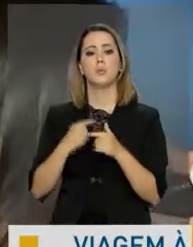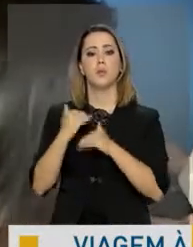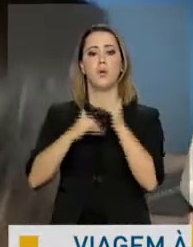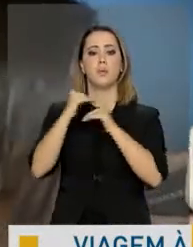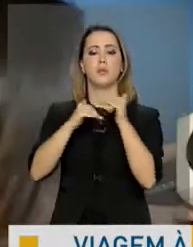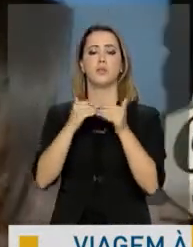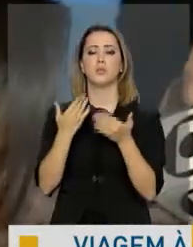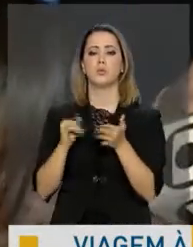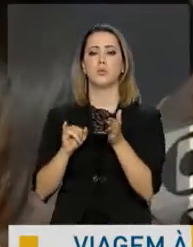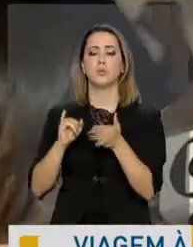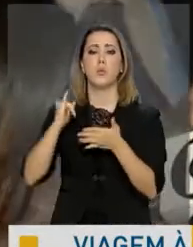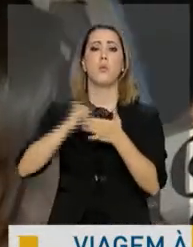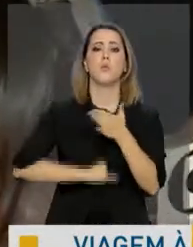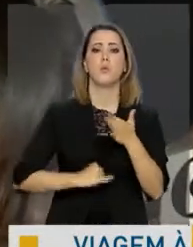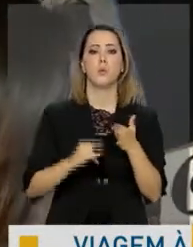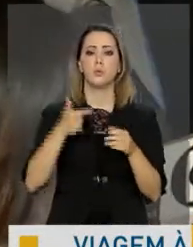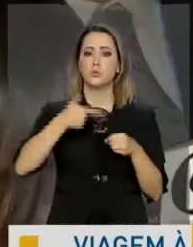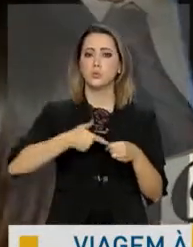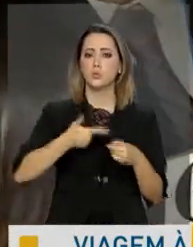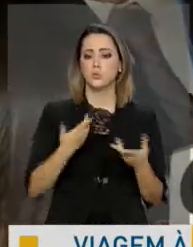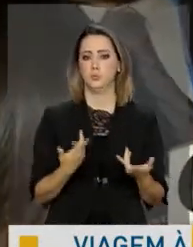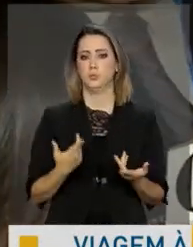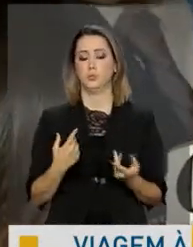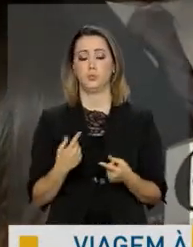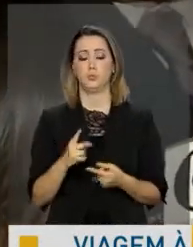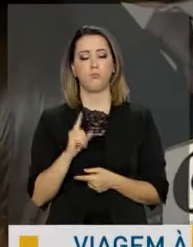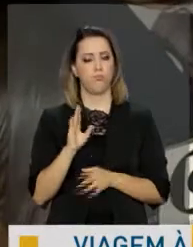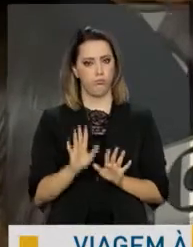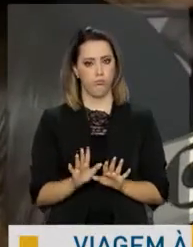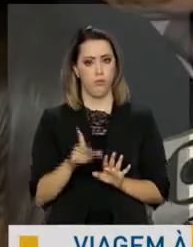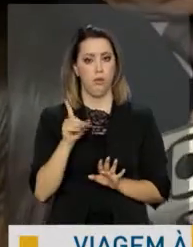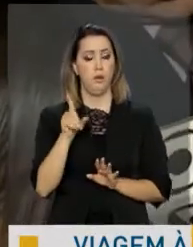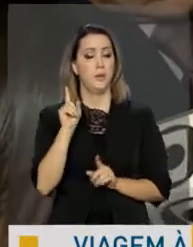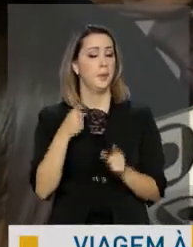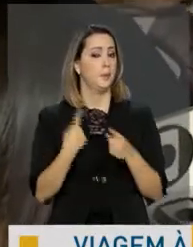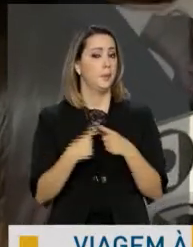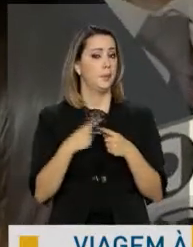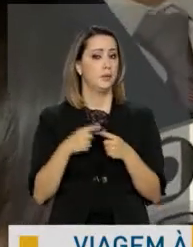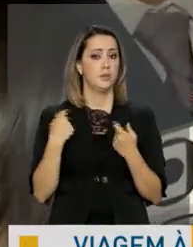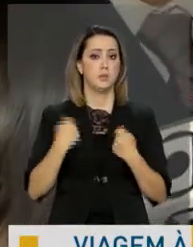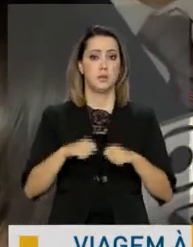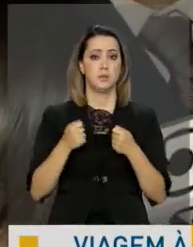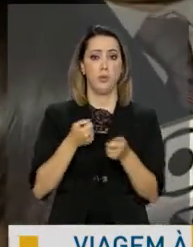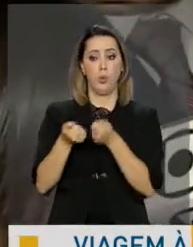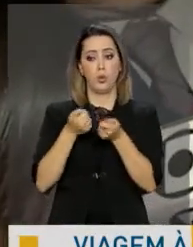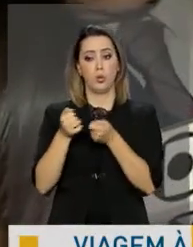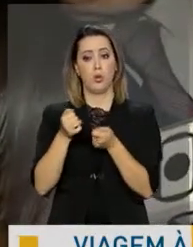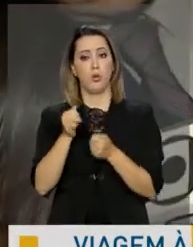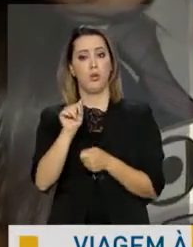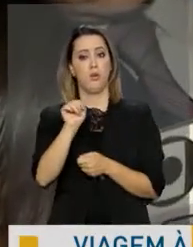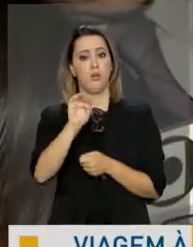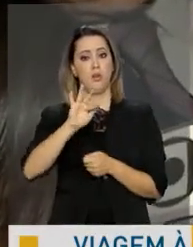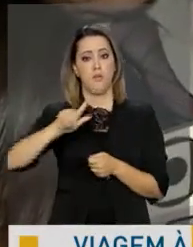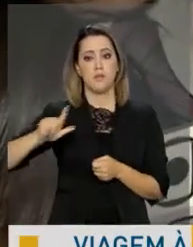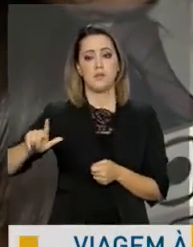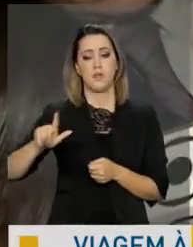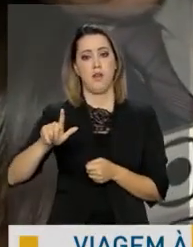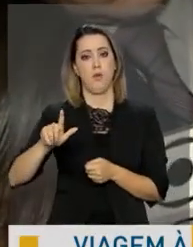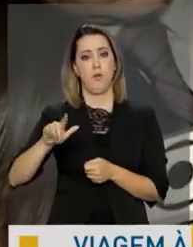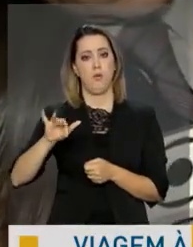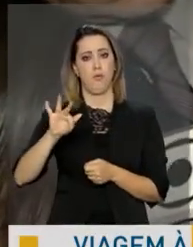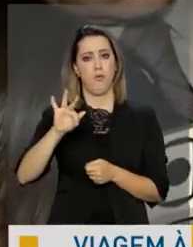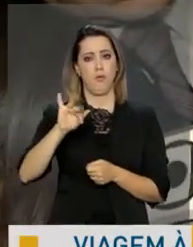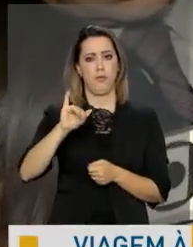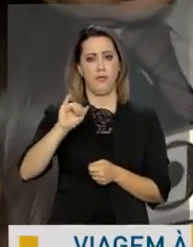Foi exatamente a necessidade, em primeiro lugar, de manter o ajuste fiscal e, em